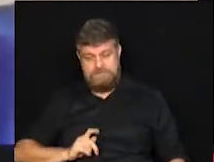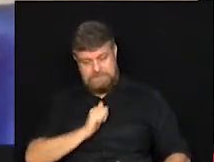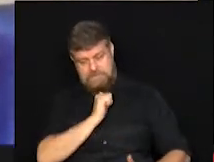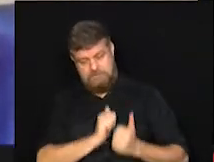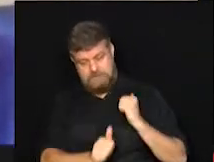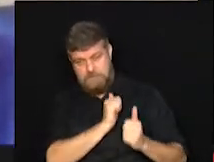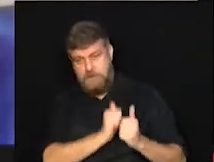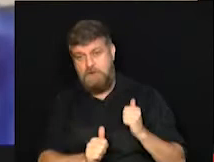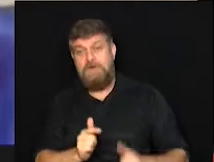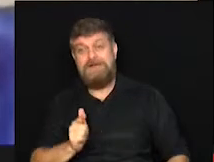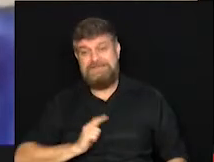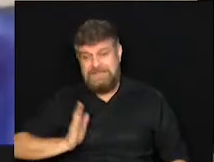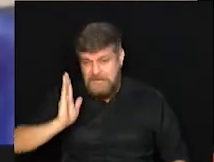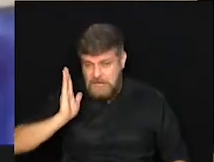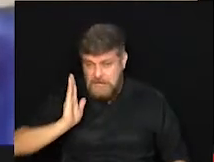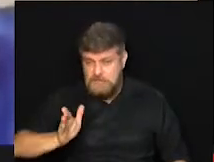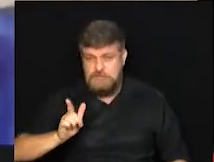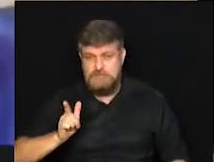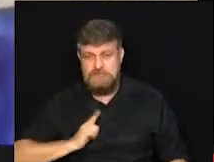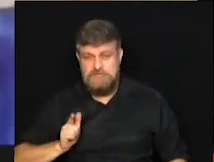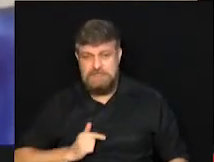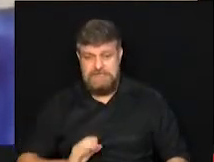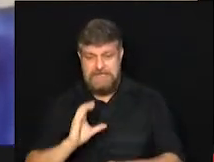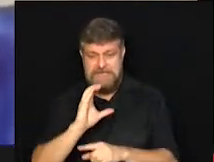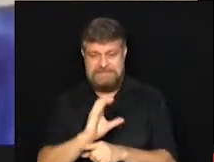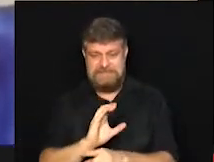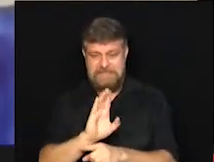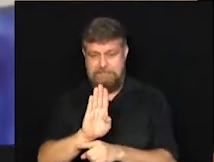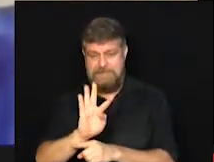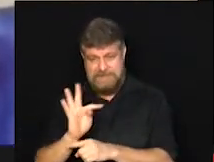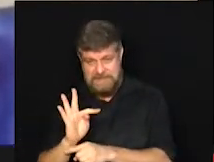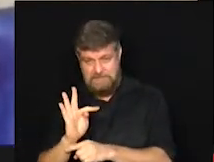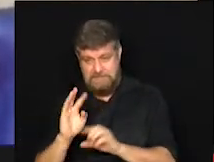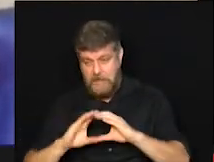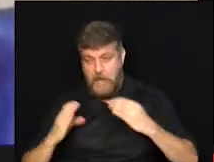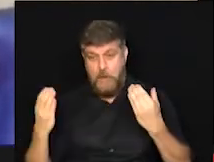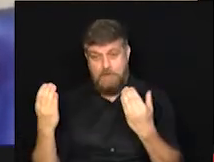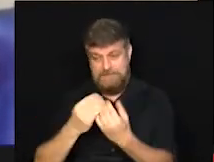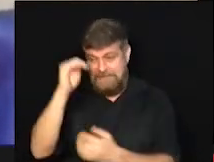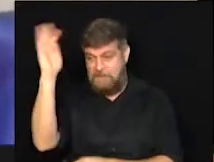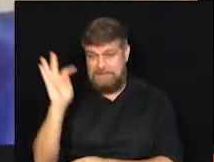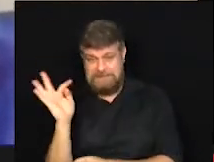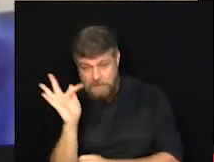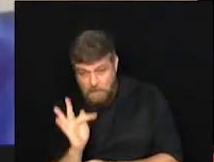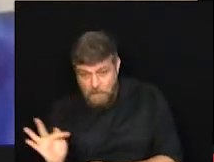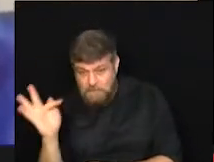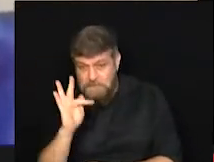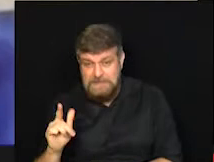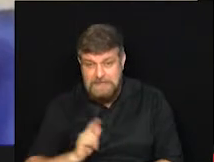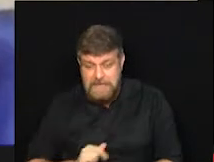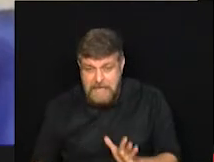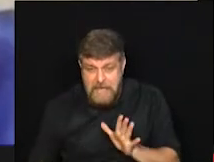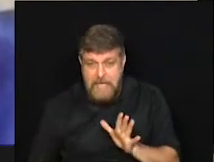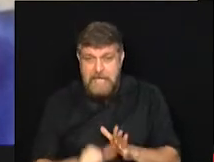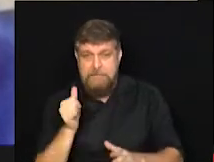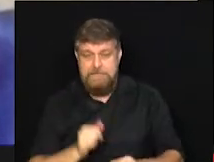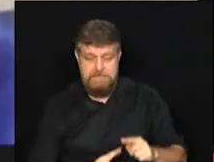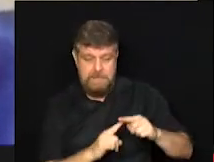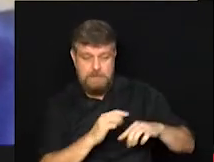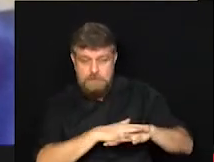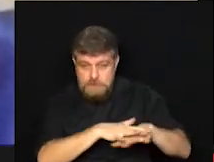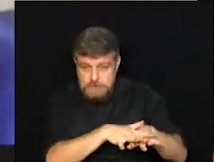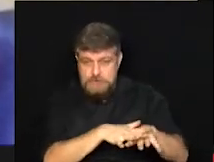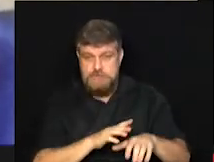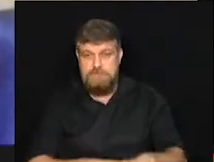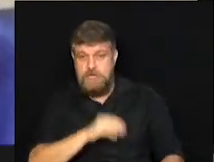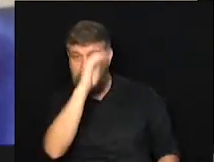ter já o reconhecimento da CBF como primeira democracia racial no futebol brasileiro, nós temos um protocolo